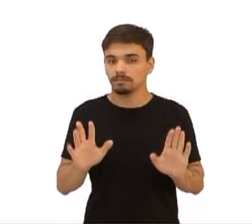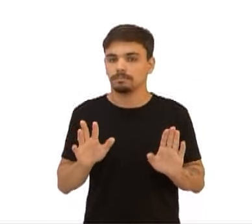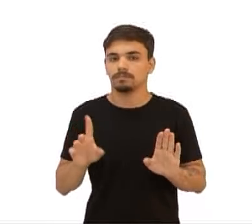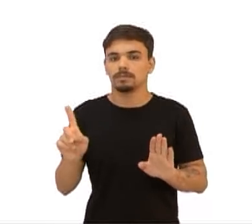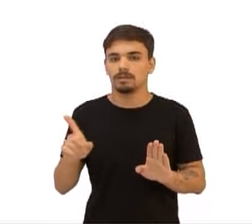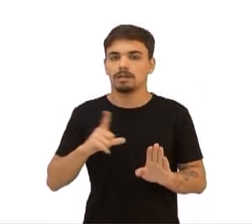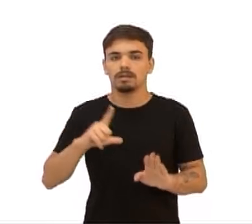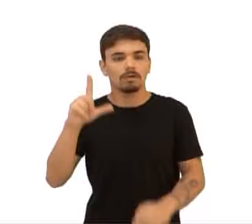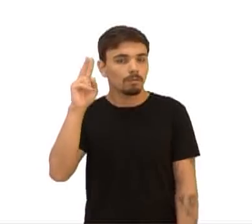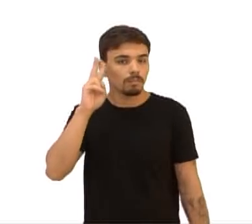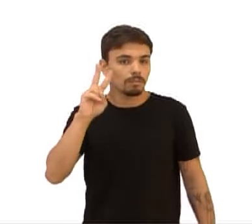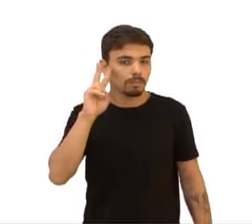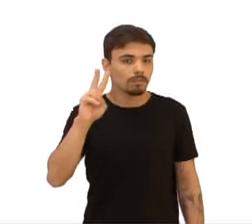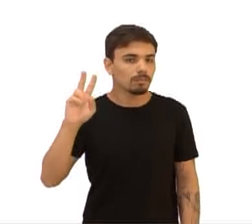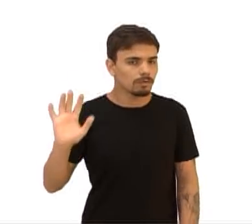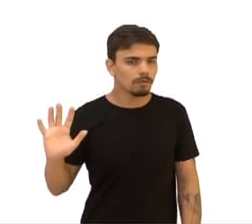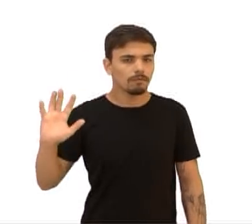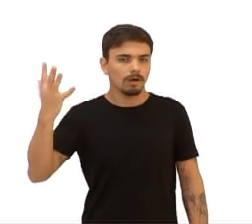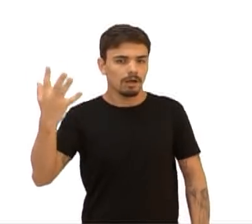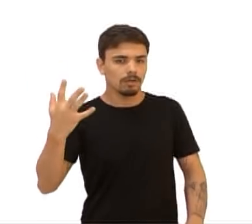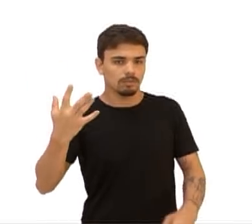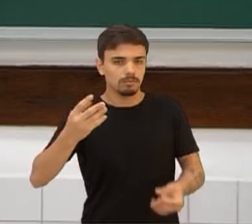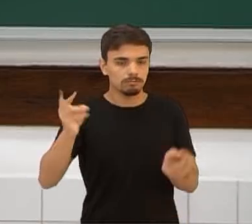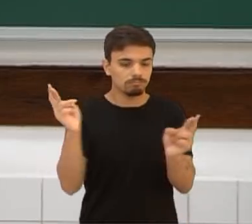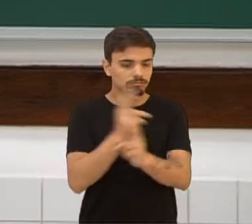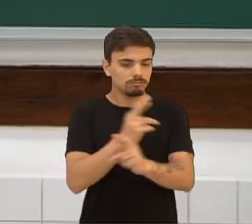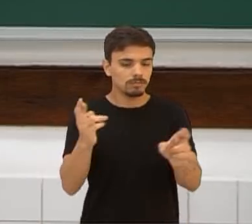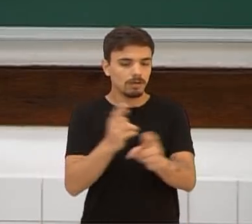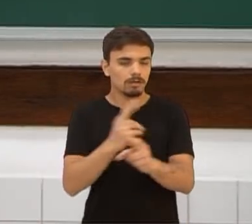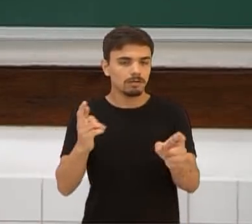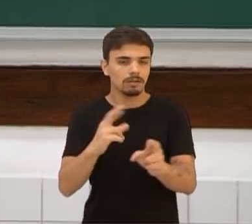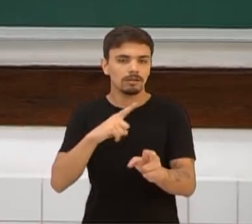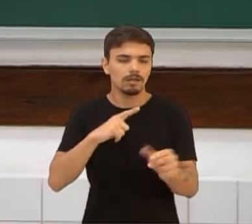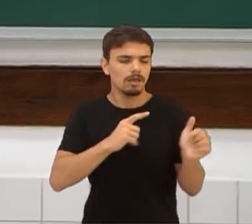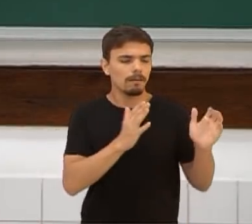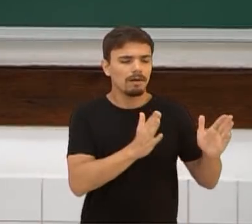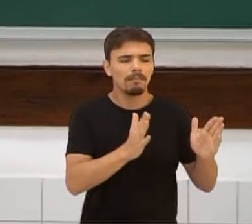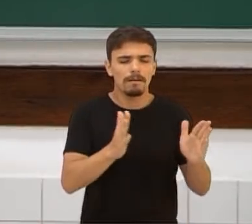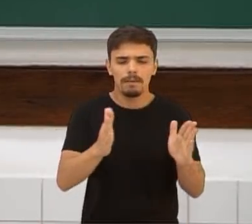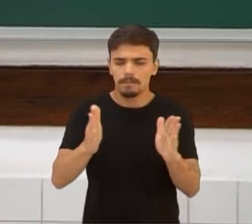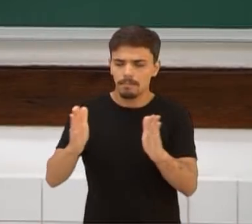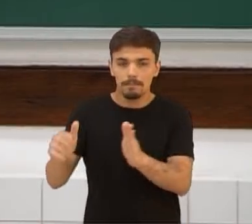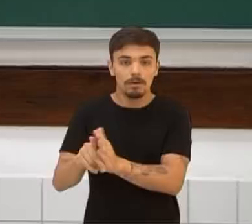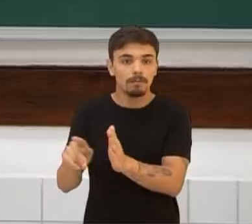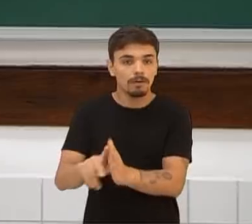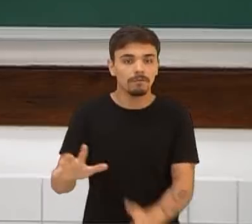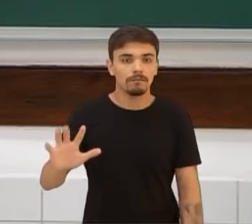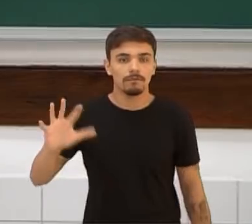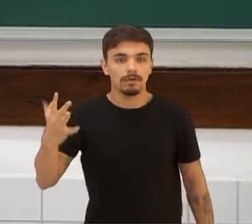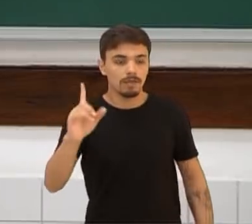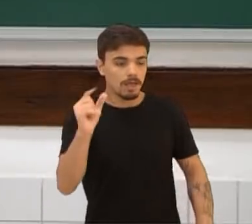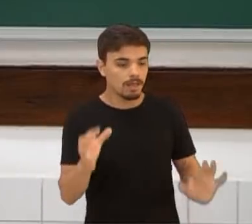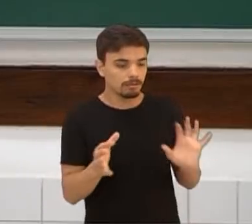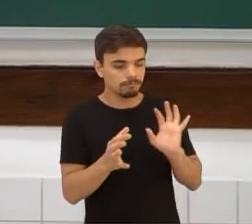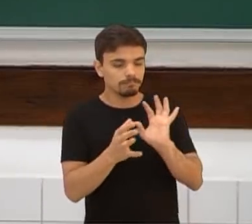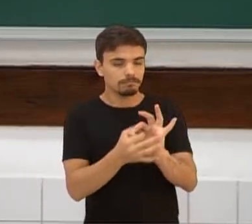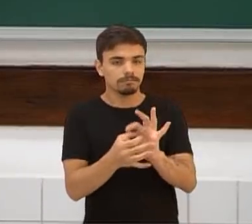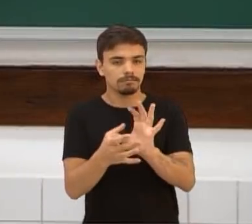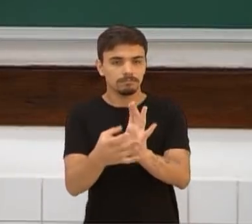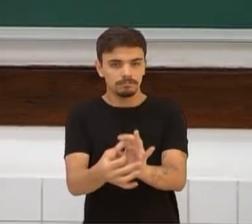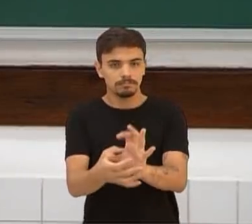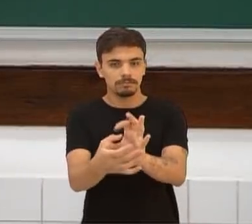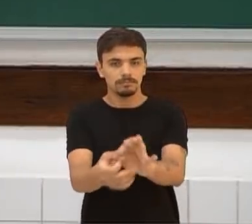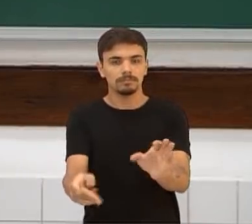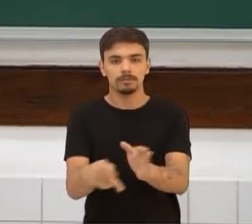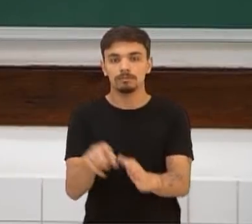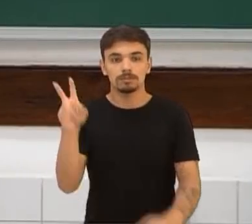um fato que está relacionado a uma grande sequência de fatos. Ela faz parte de um processo